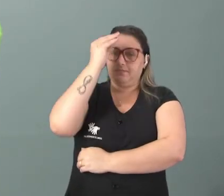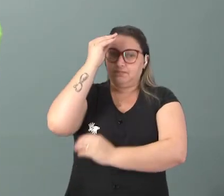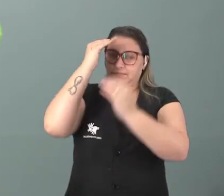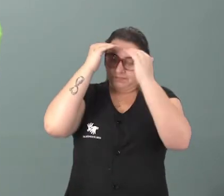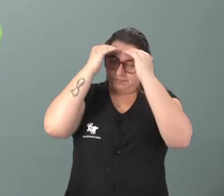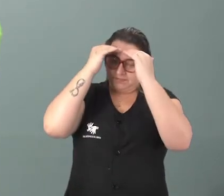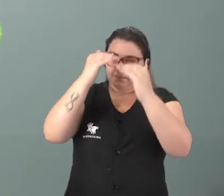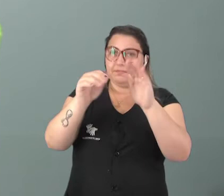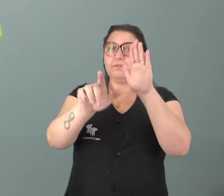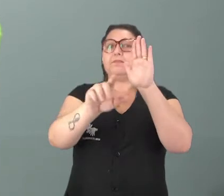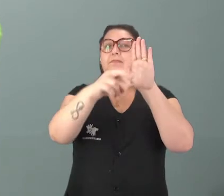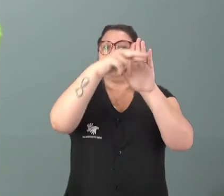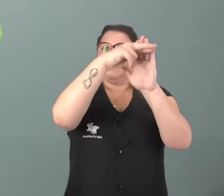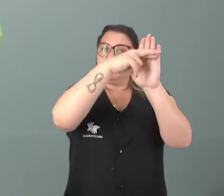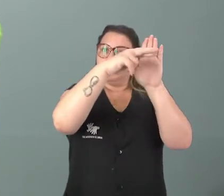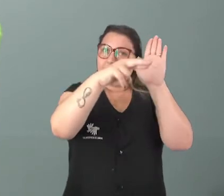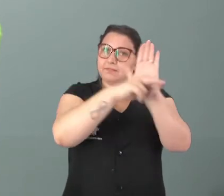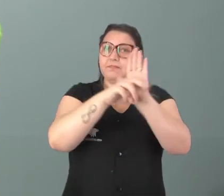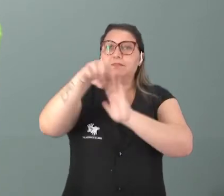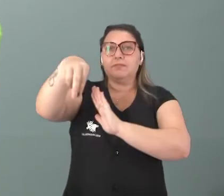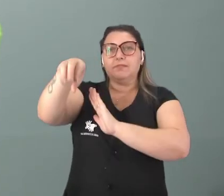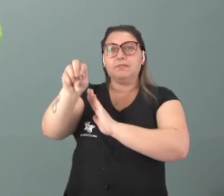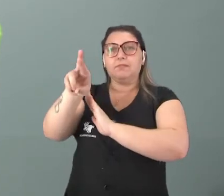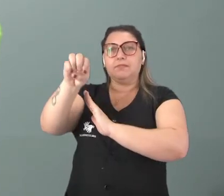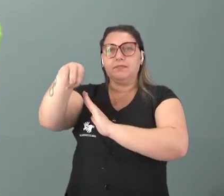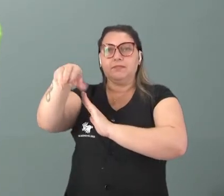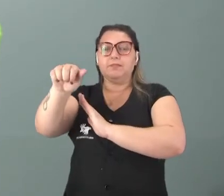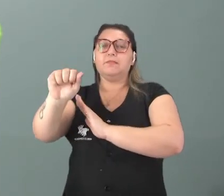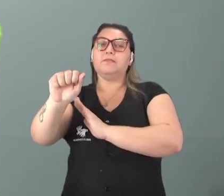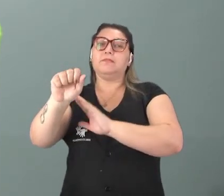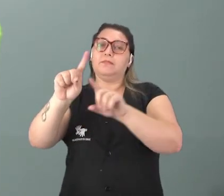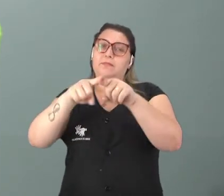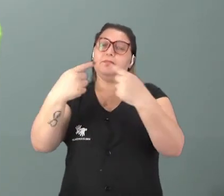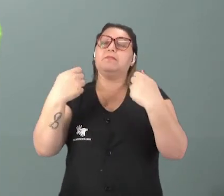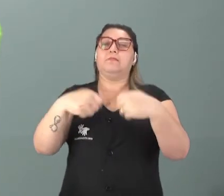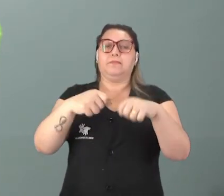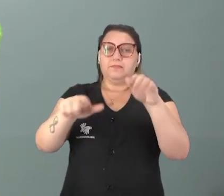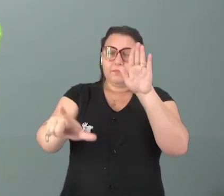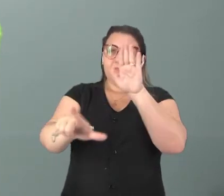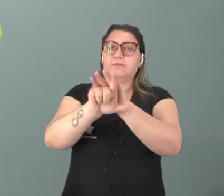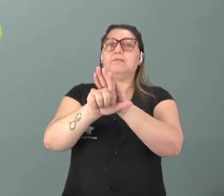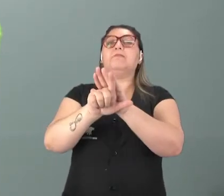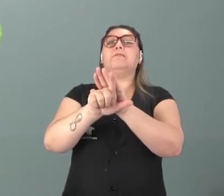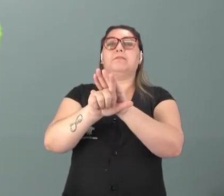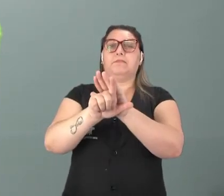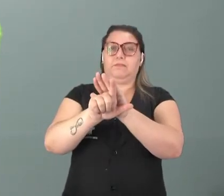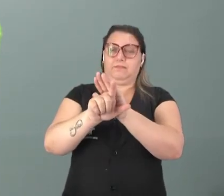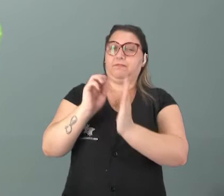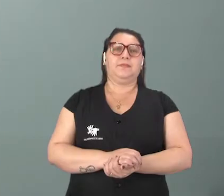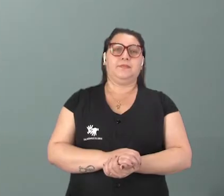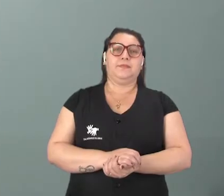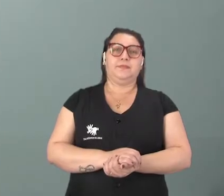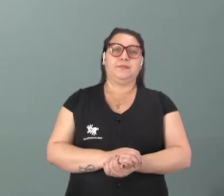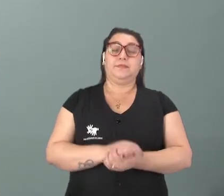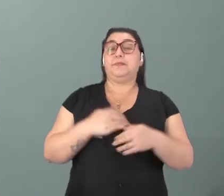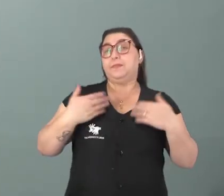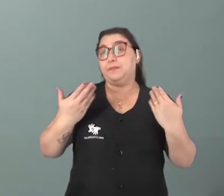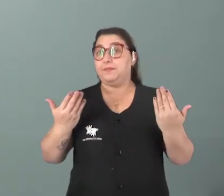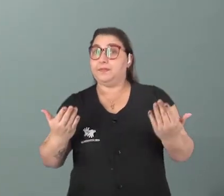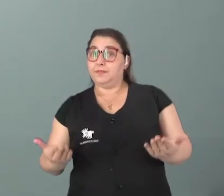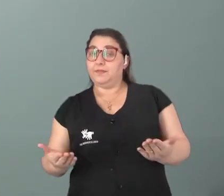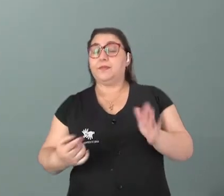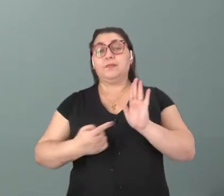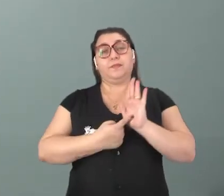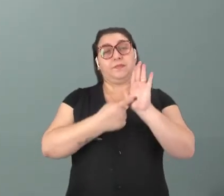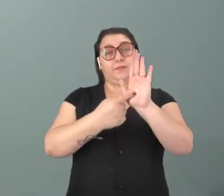você não obedeceu, né, as normas, então vai precisar a lei para punir, tudo bem? Então, eu